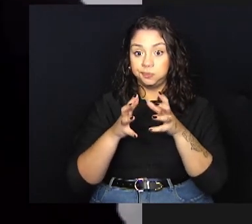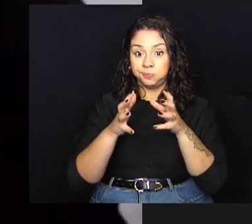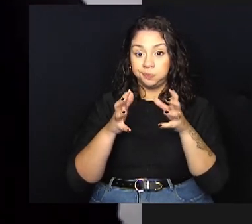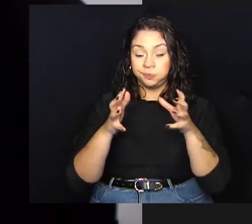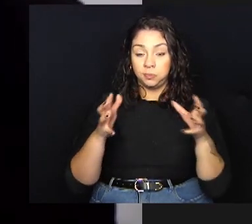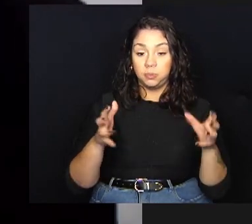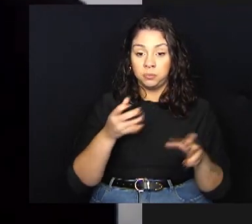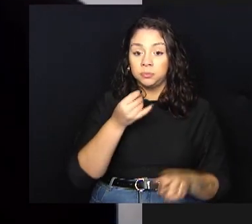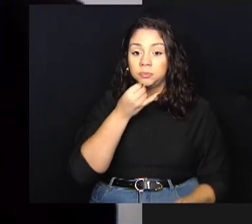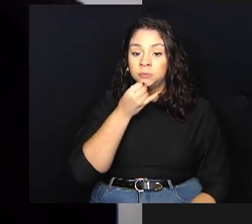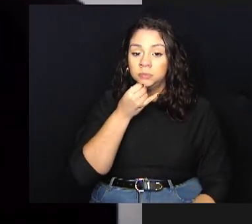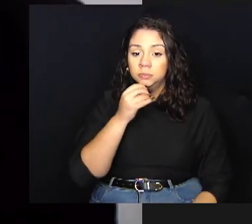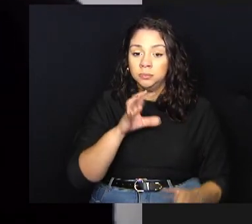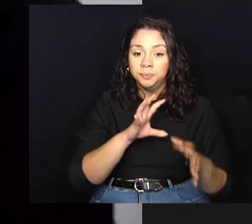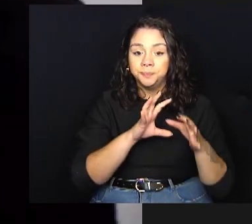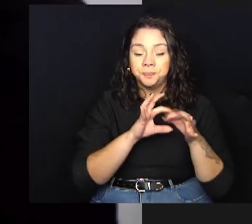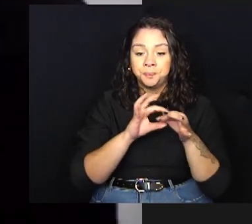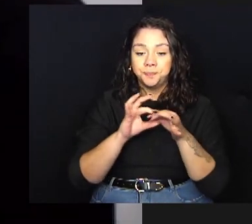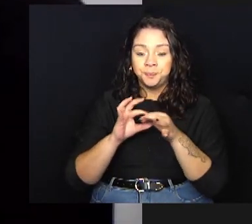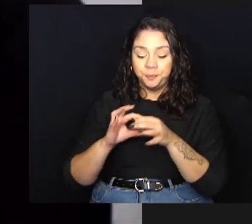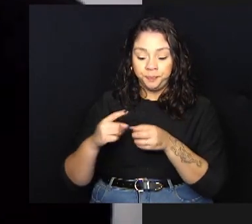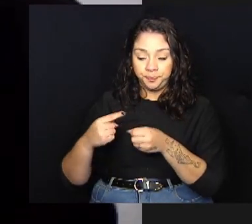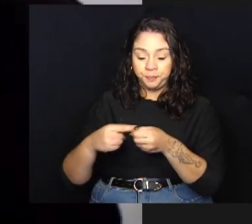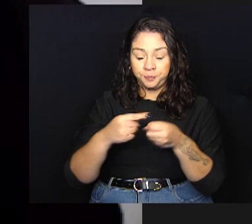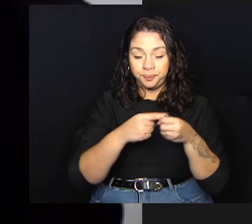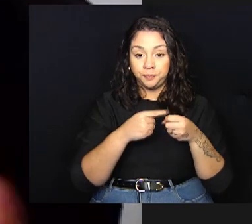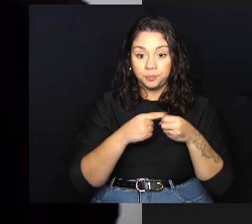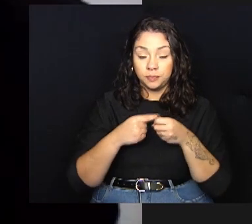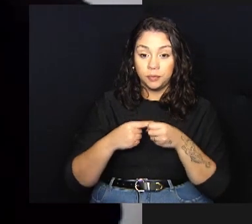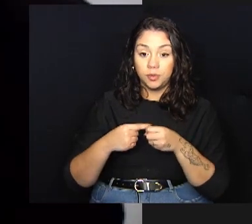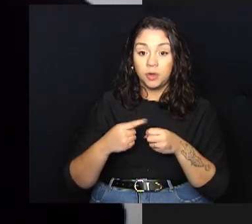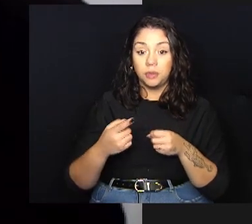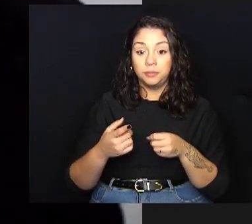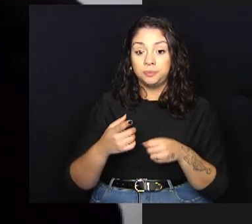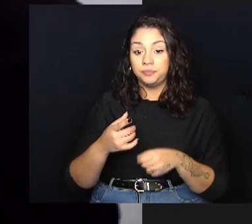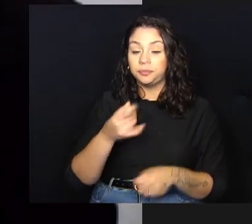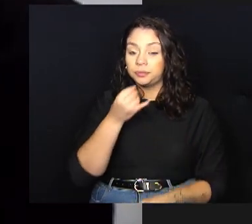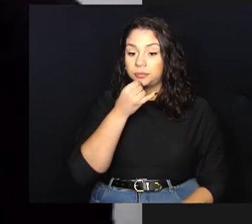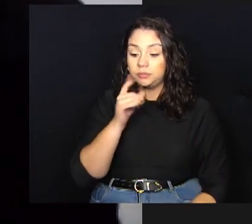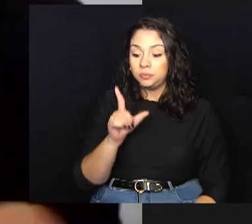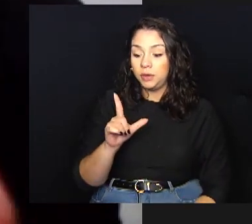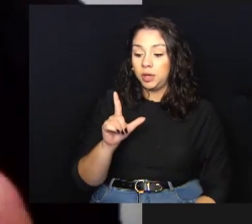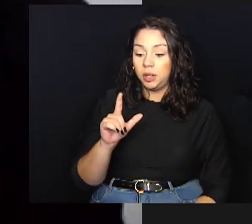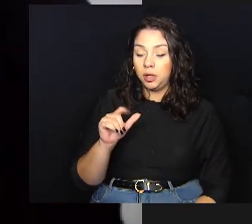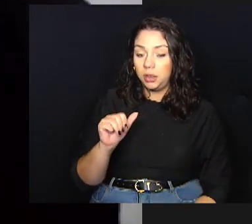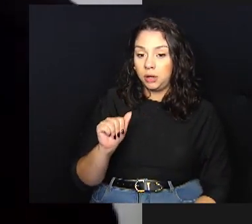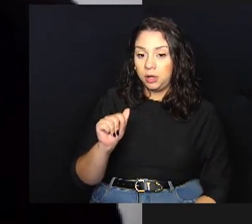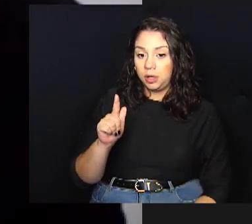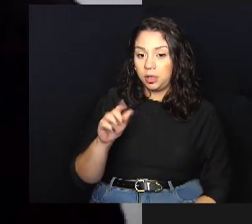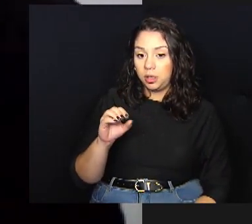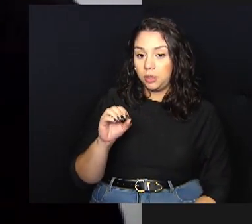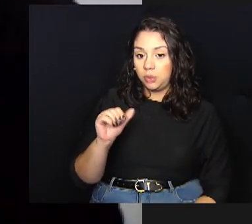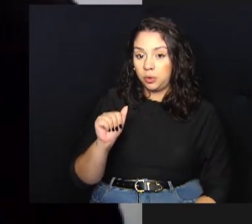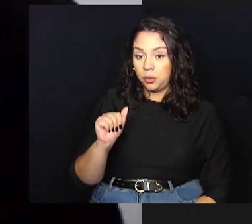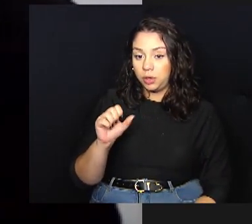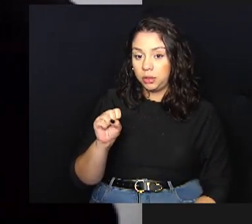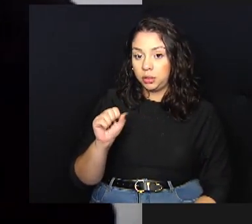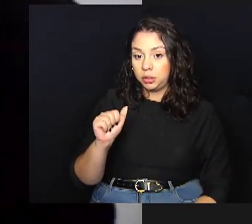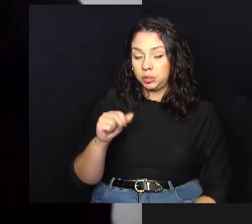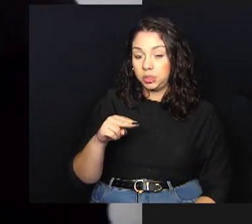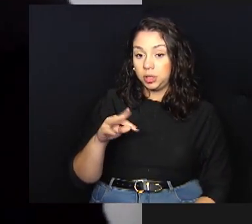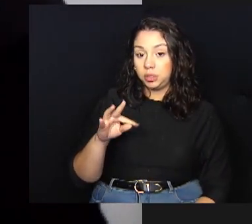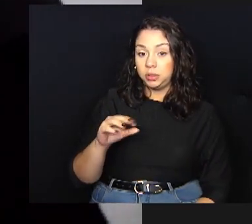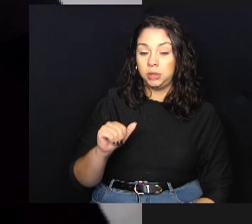por exemplo do contexto Metropolitano as cidades como Lagoa Santa por exemplo né tiveram um crescimento muito expressivo